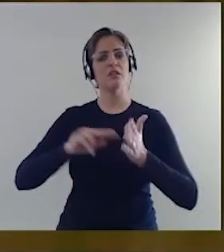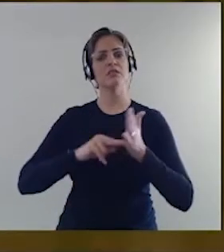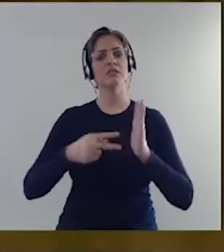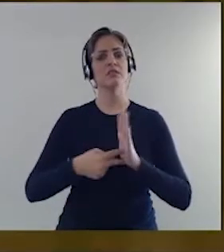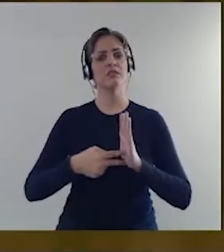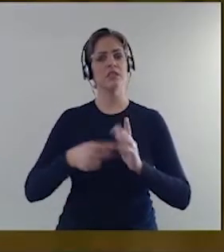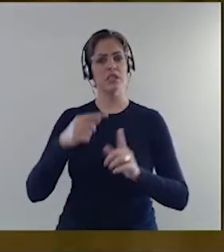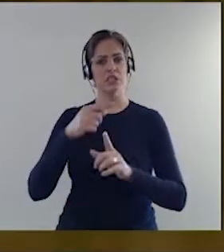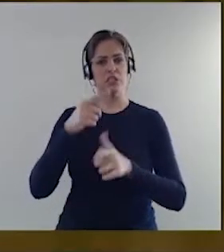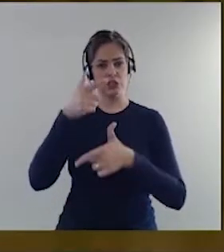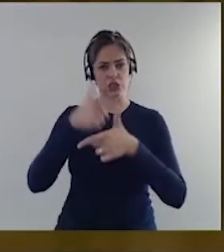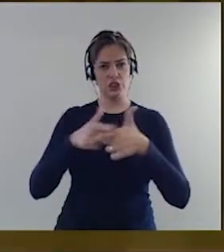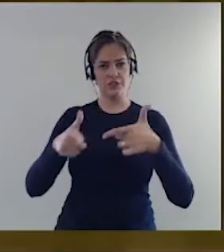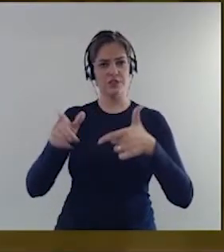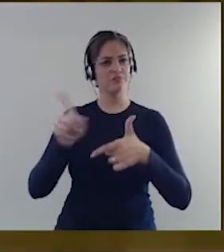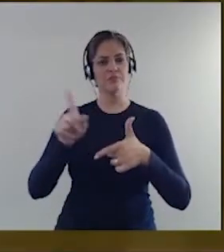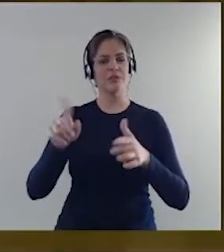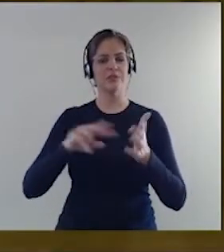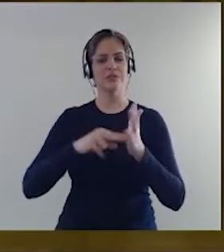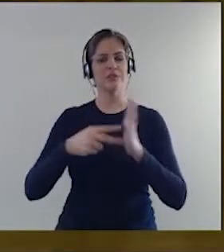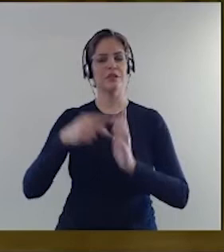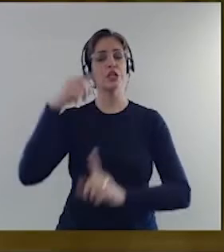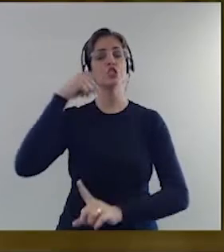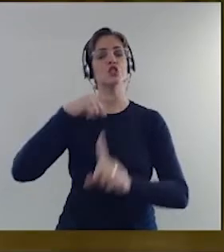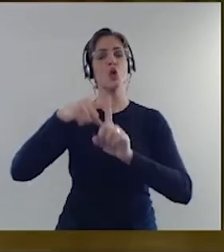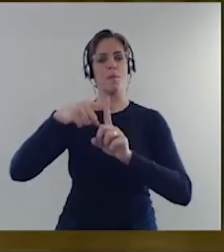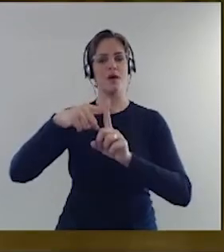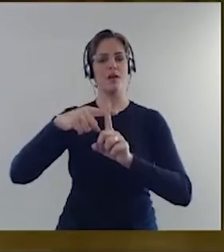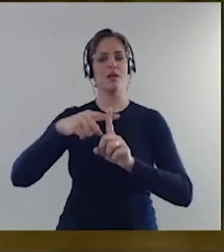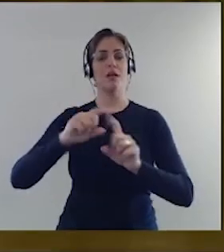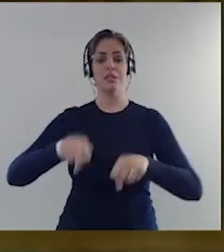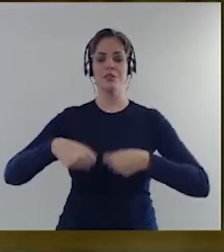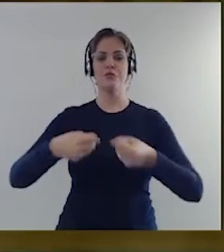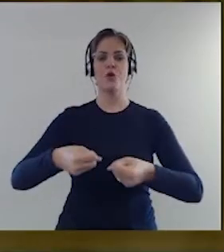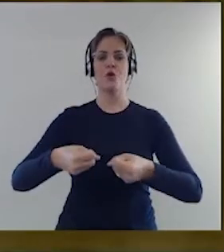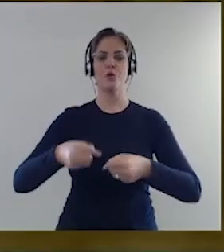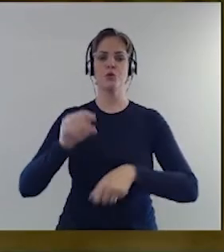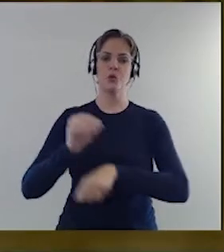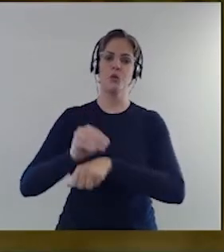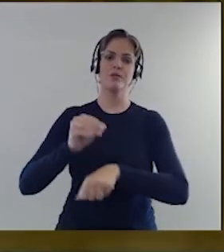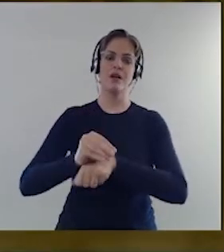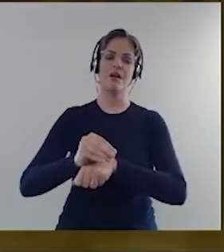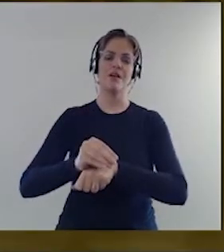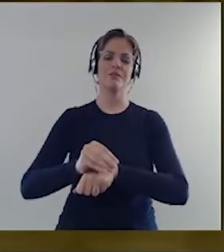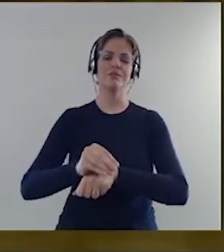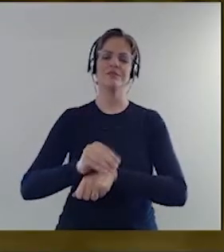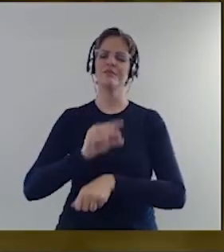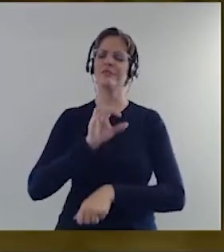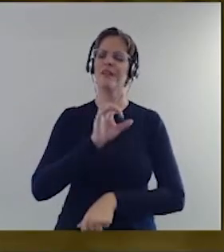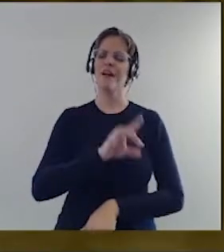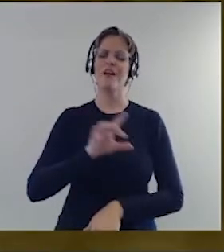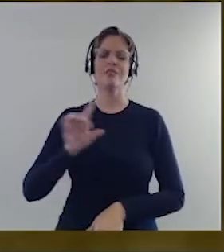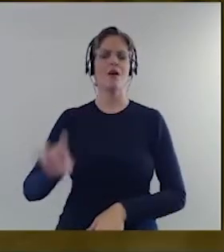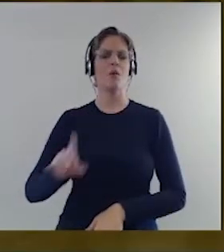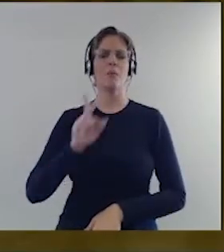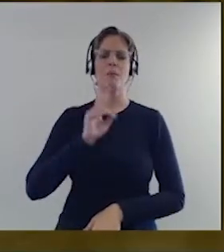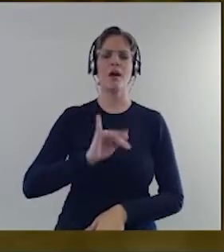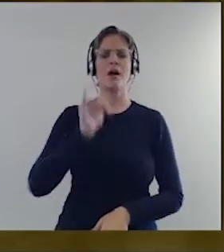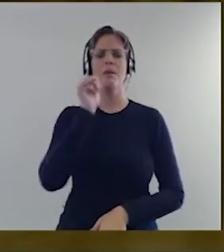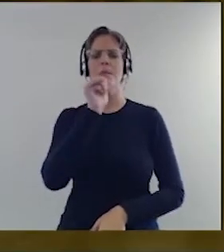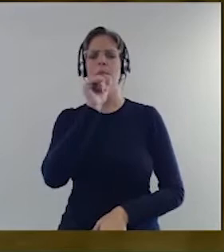significa somar. Somar dedicação, empenho, esforço, cada um, pai e mãe, com